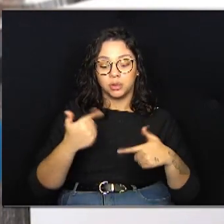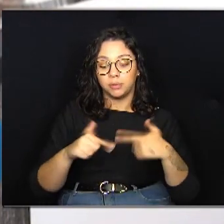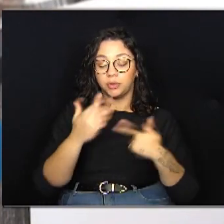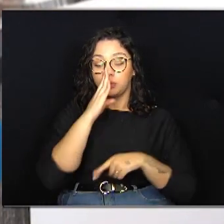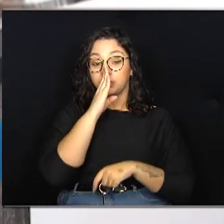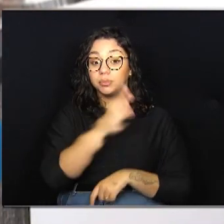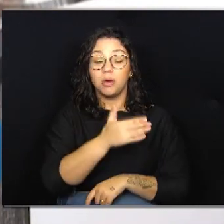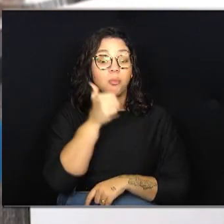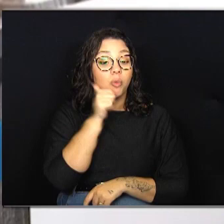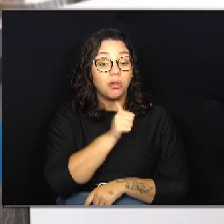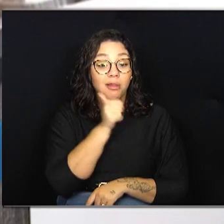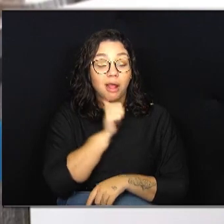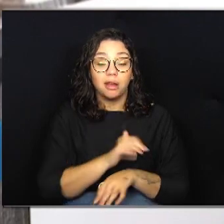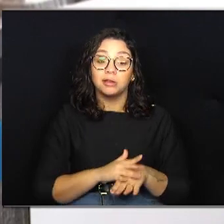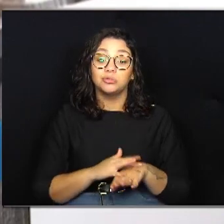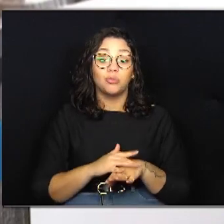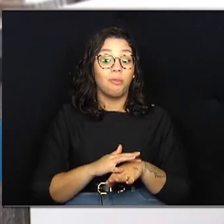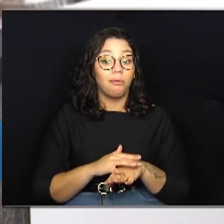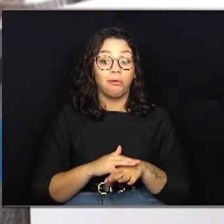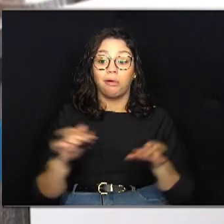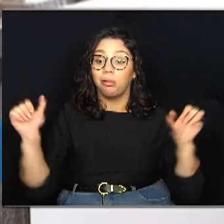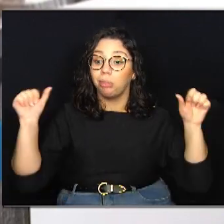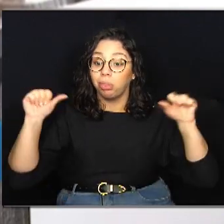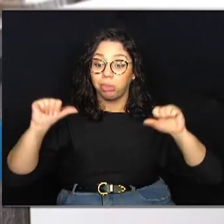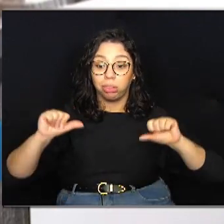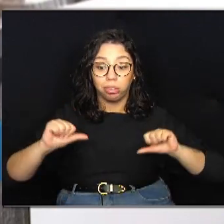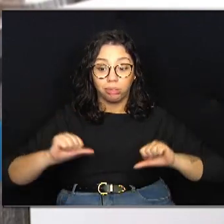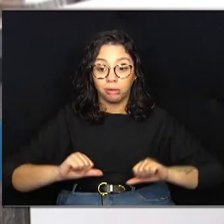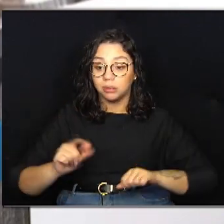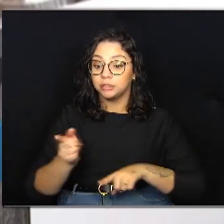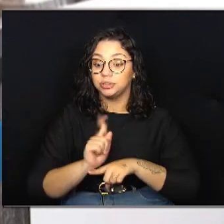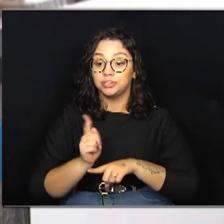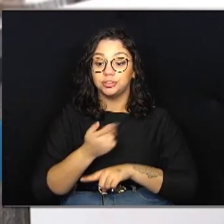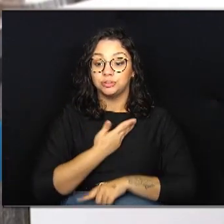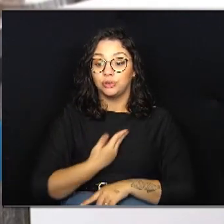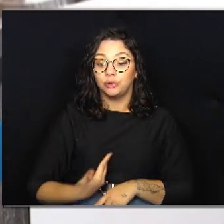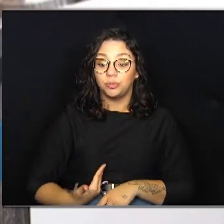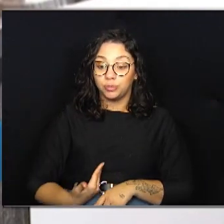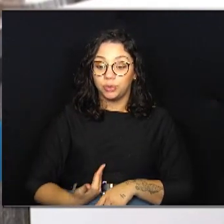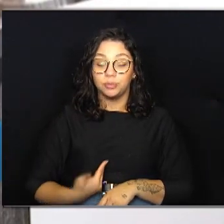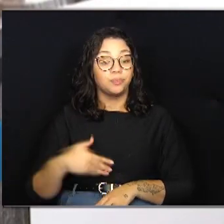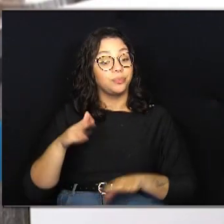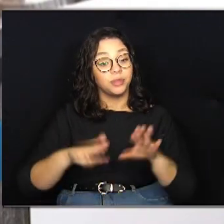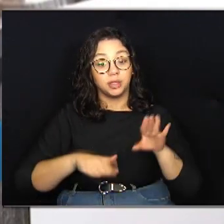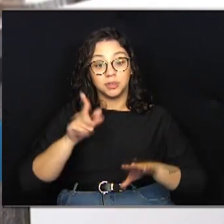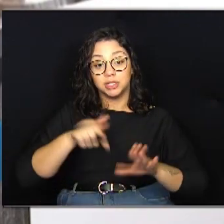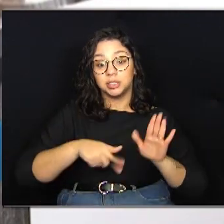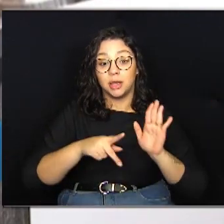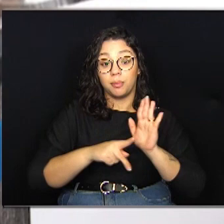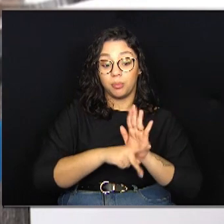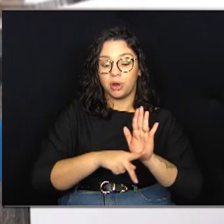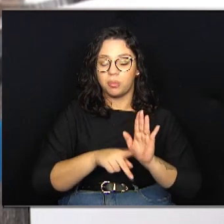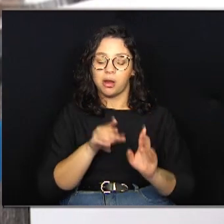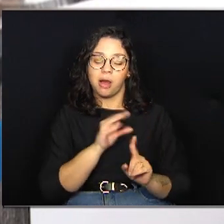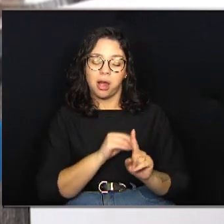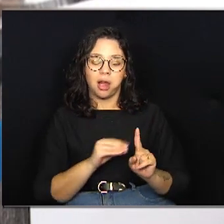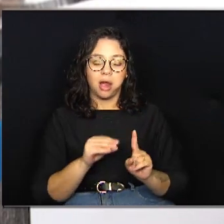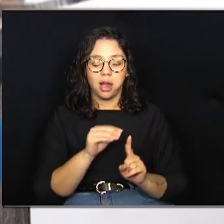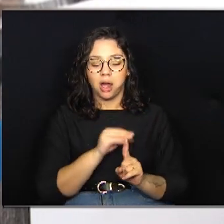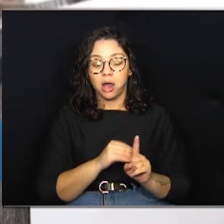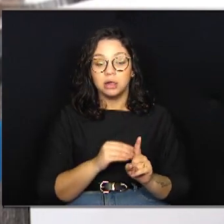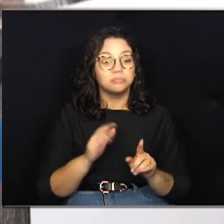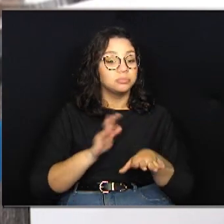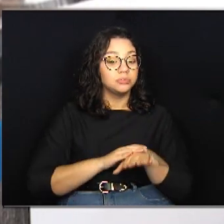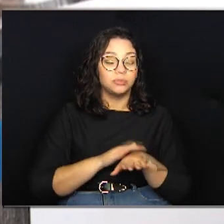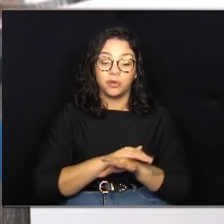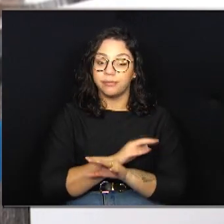mulheres, adoecendo e o gestor público, que muitas vezes é o próprio assediador, não fazendo absolutamente nada.